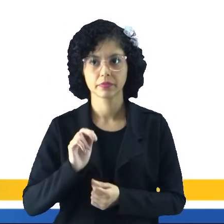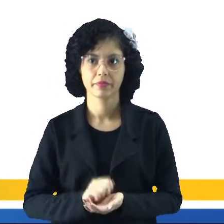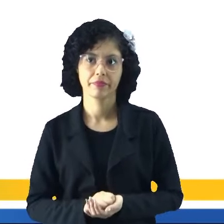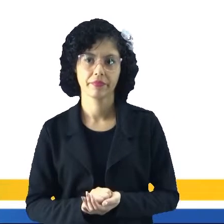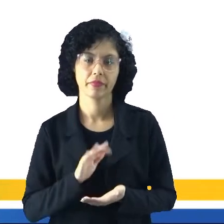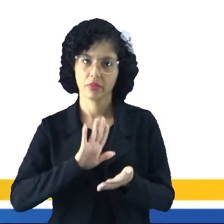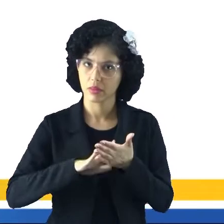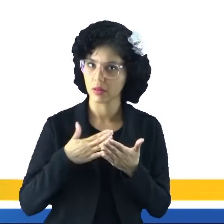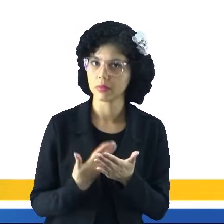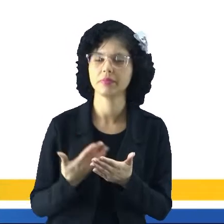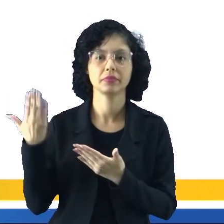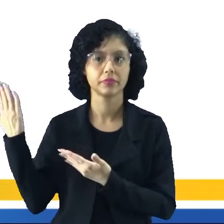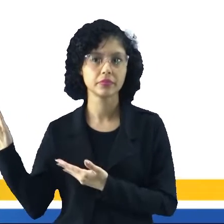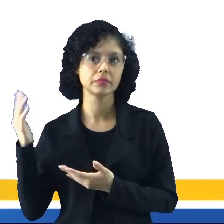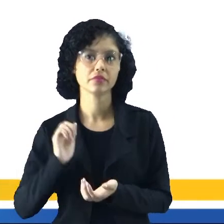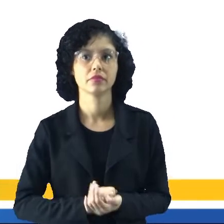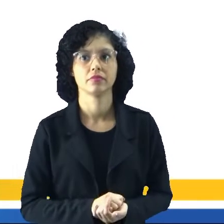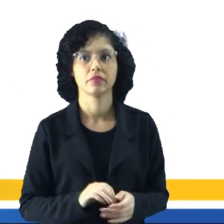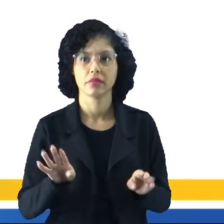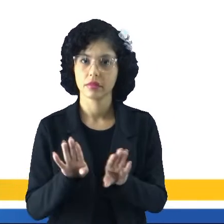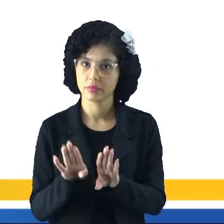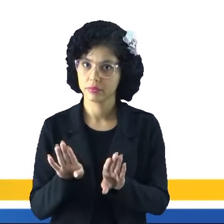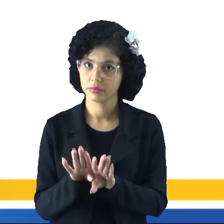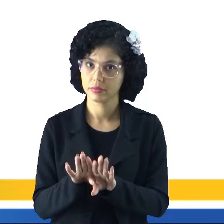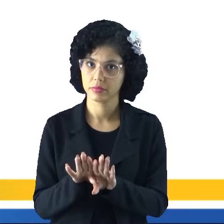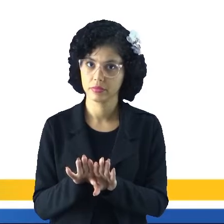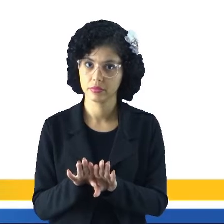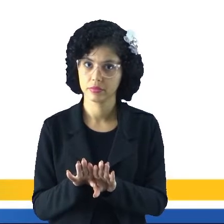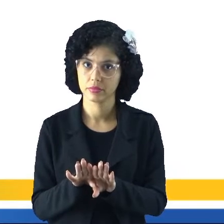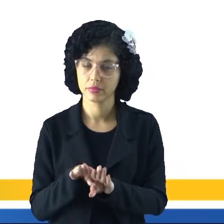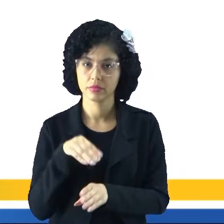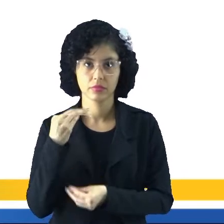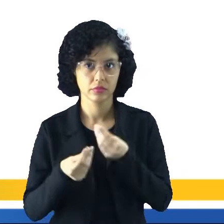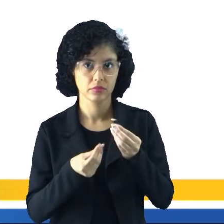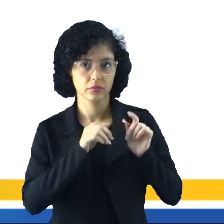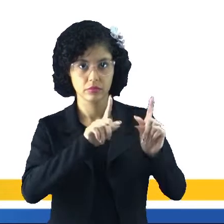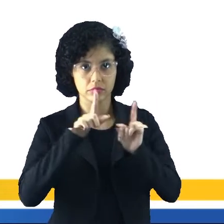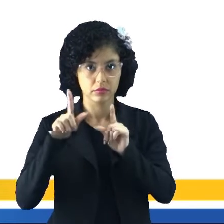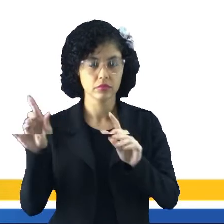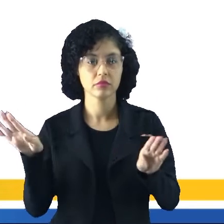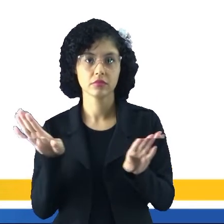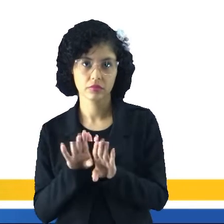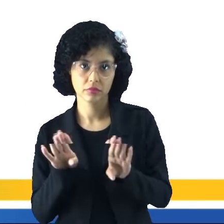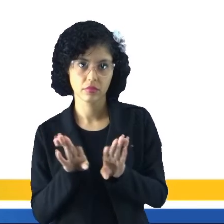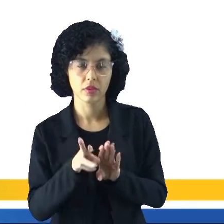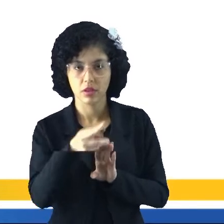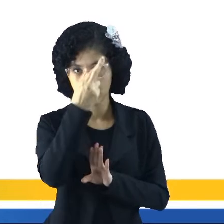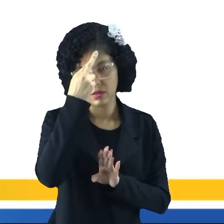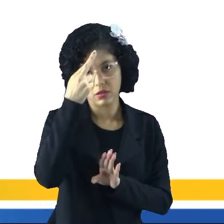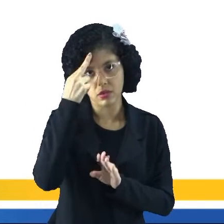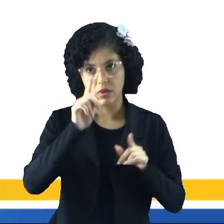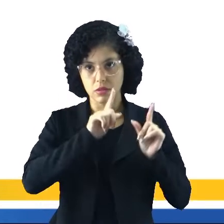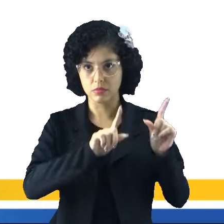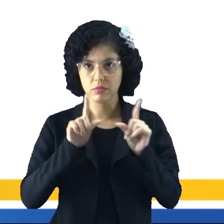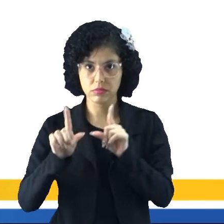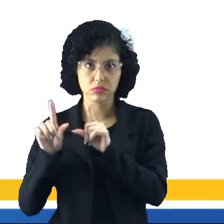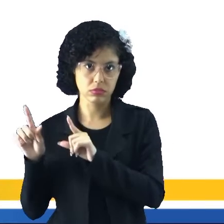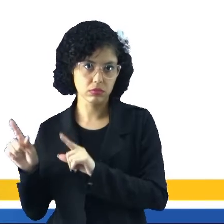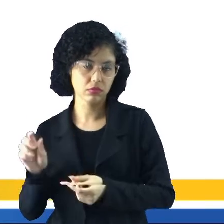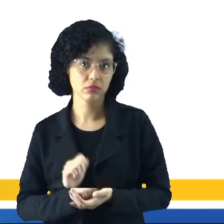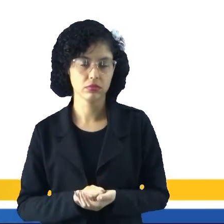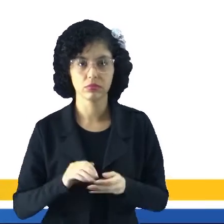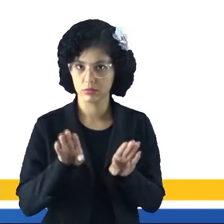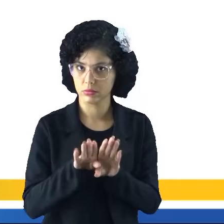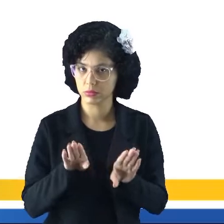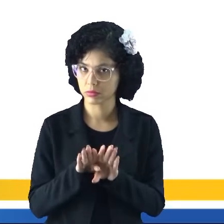essa interpretação, ela tem tanto tirinhas, Chages e também tem histórias em quadrinhos, né? Mafalda é